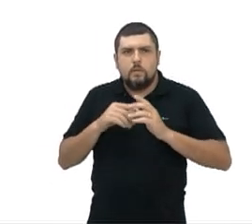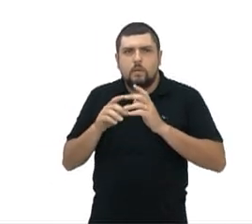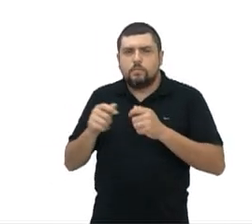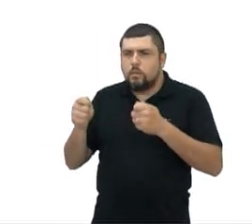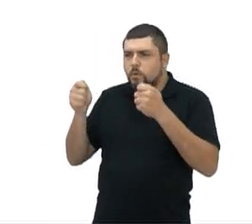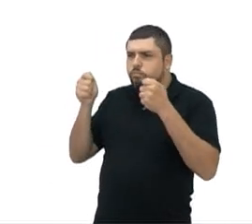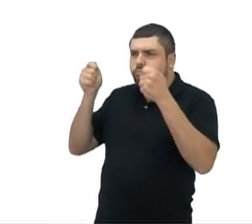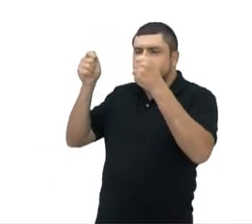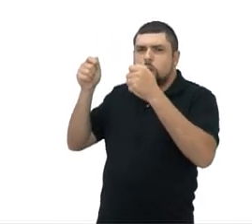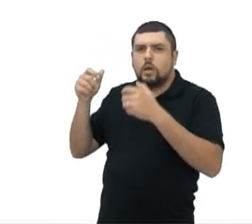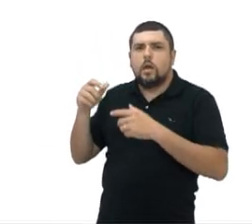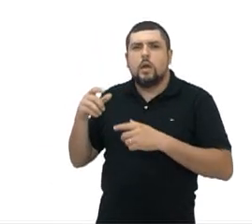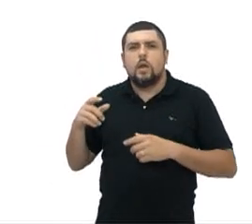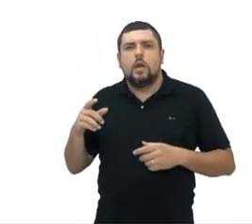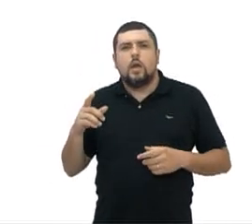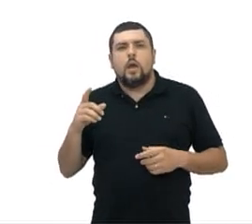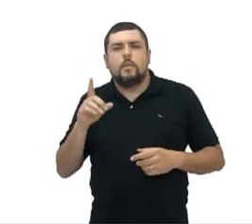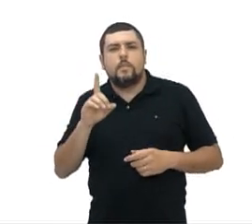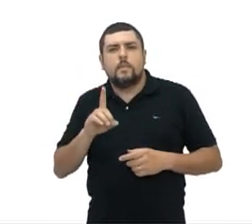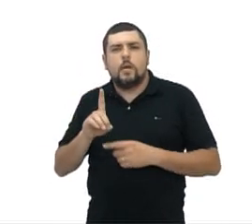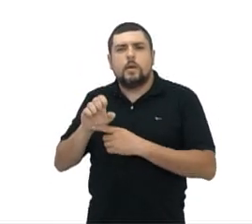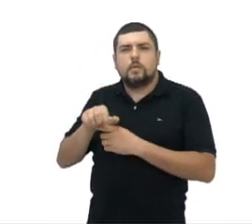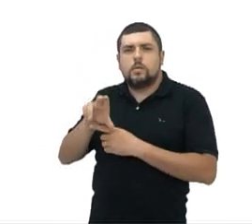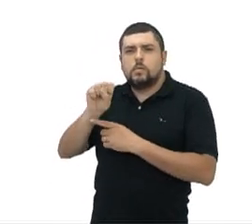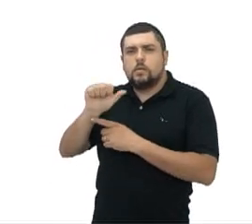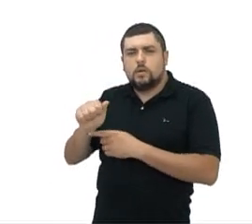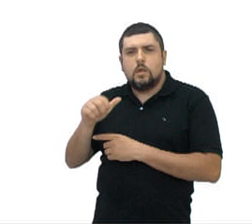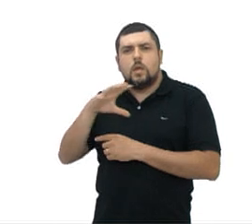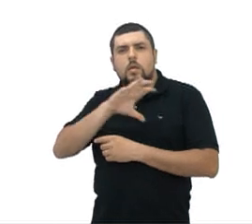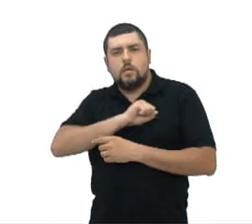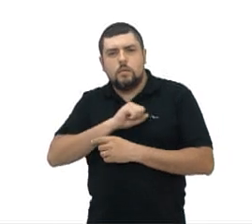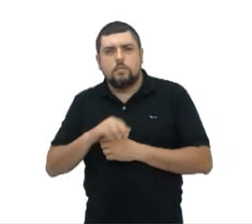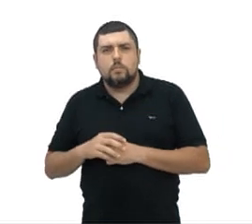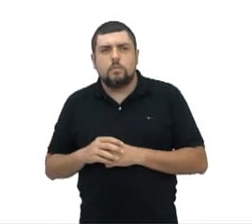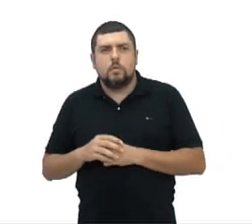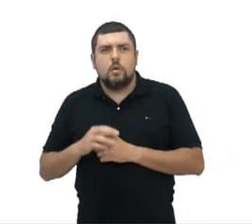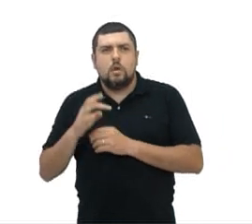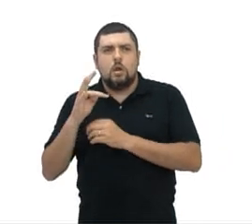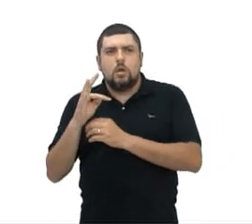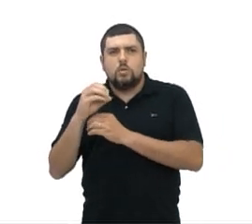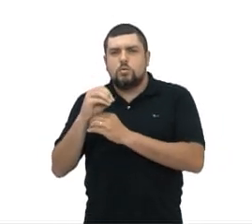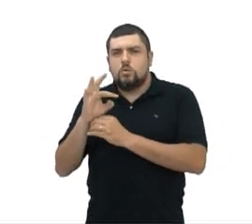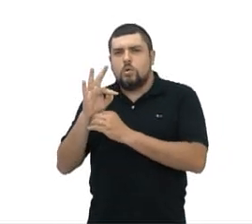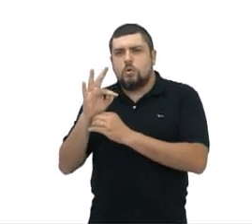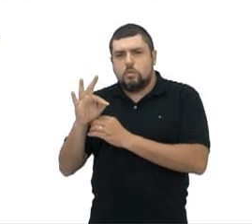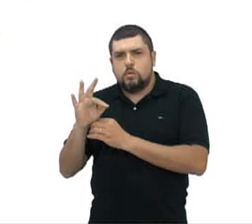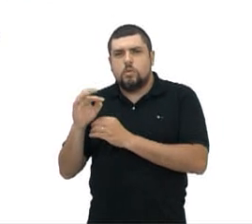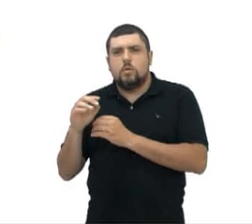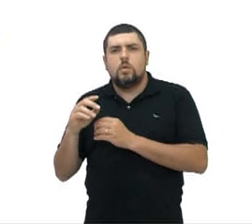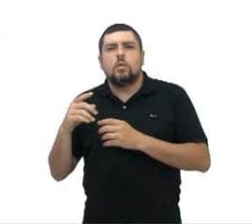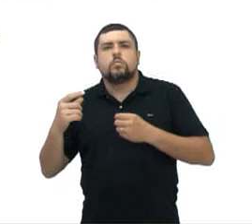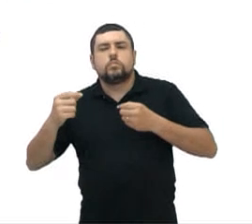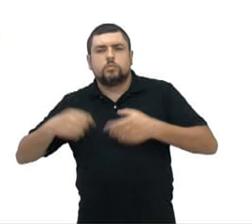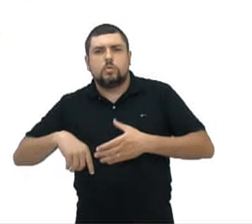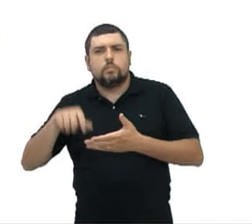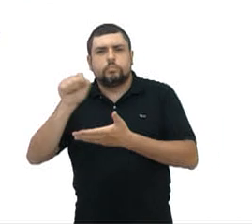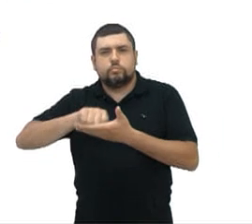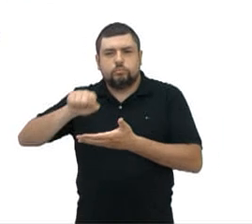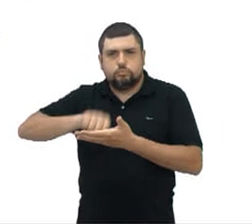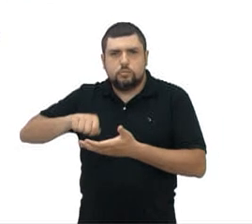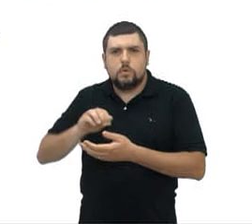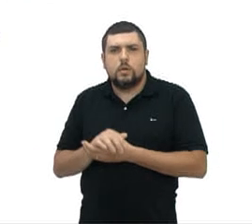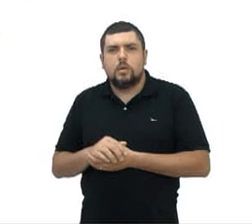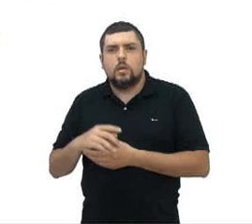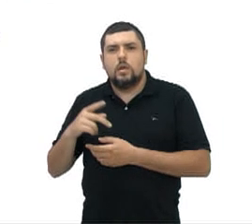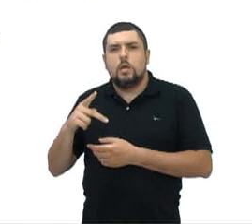no Egito. E para os núbios também, olha que bacana. Toti, o deus da escrita, da cidade de Pinos. E aí